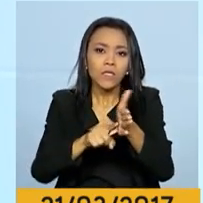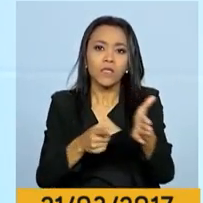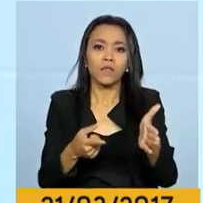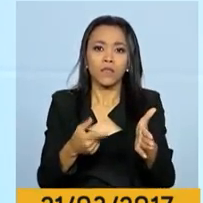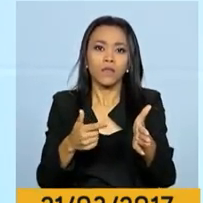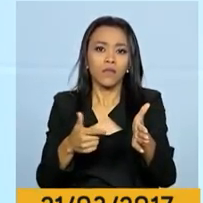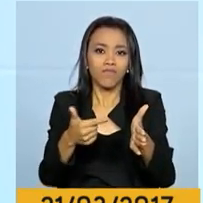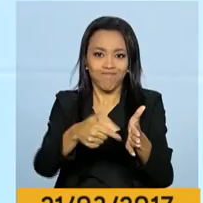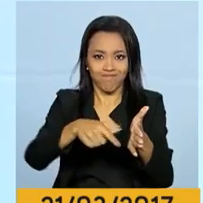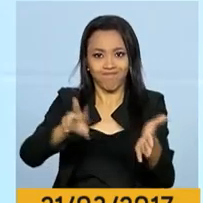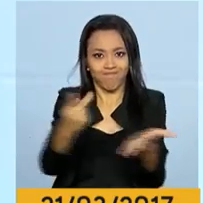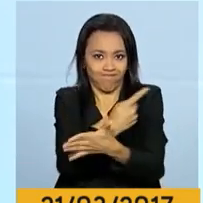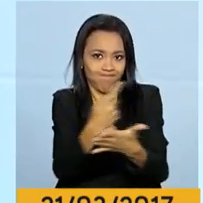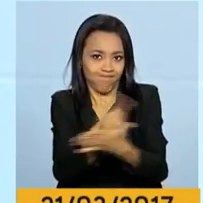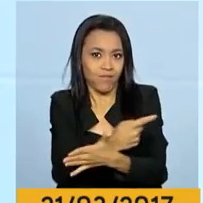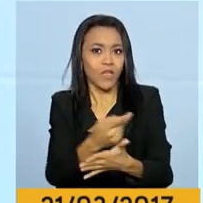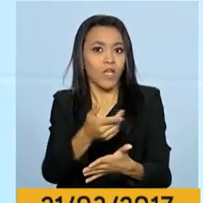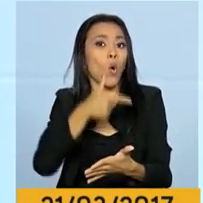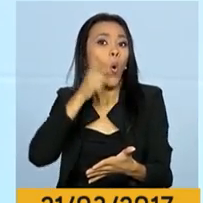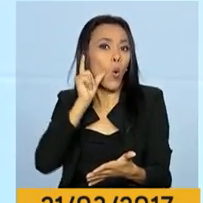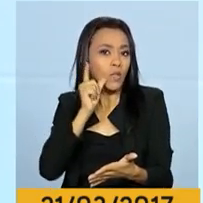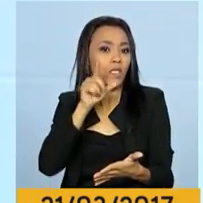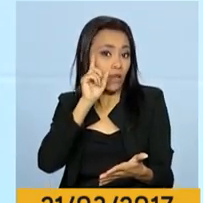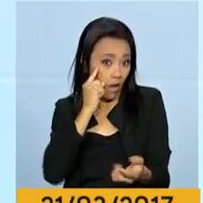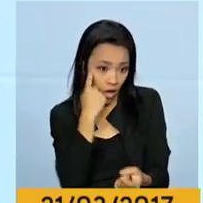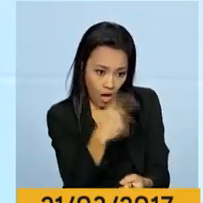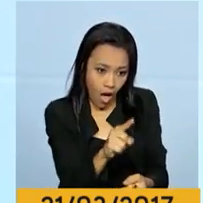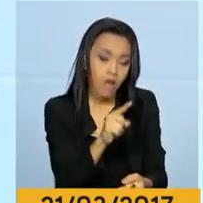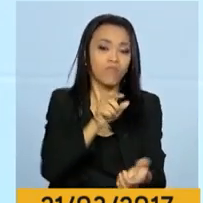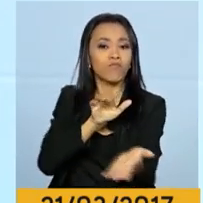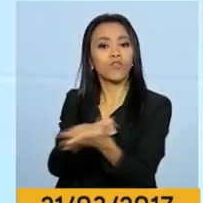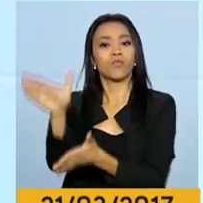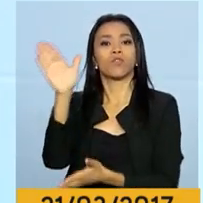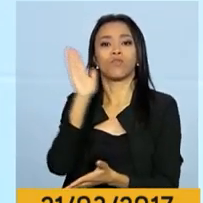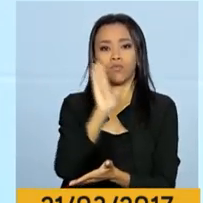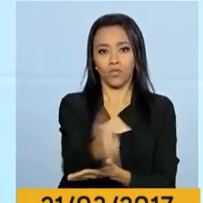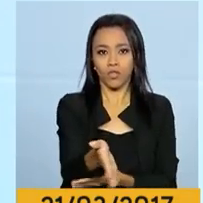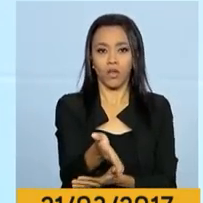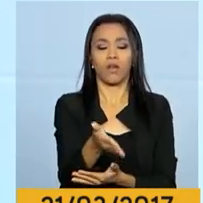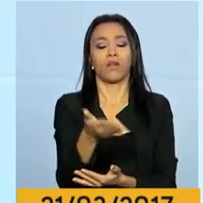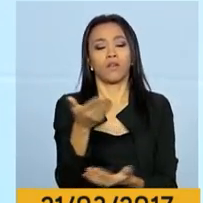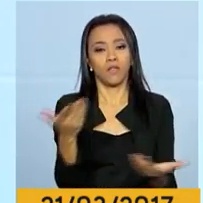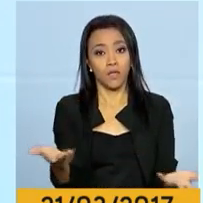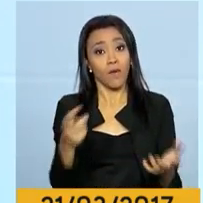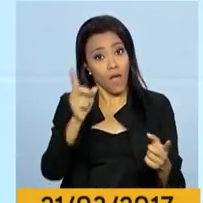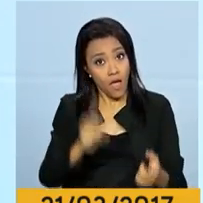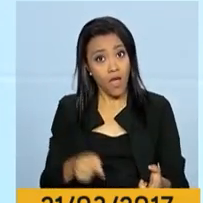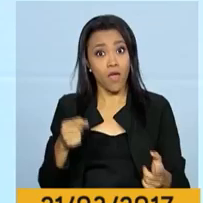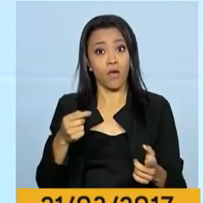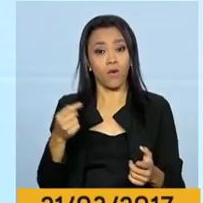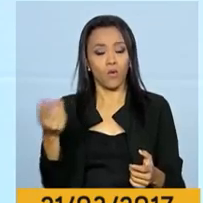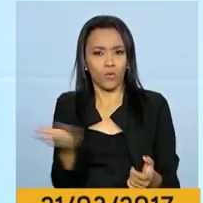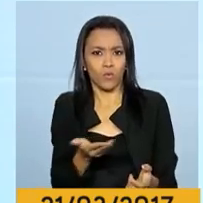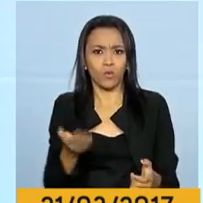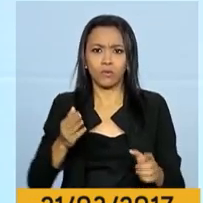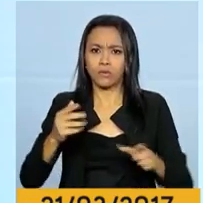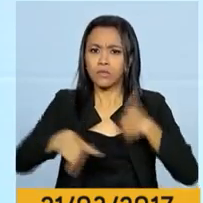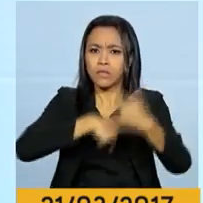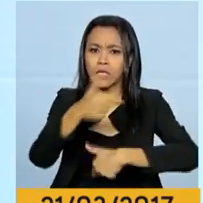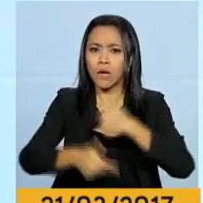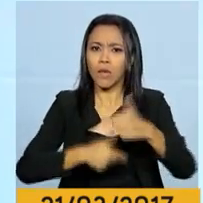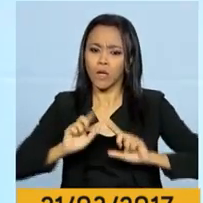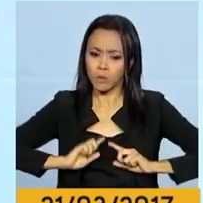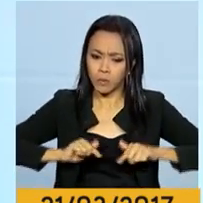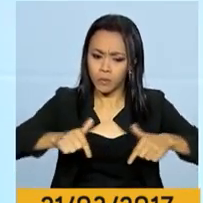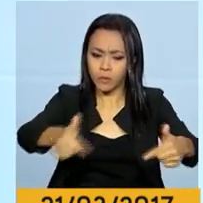ontem já foram demitidos, portanto, numa pronta e eficaz ação do governo federal. Dou mais um dado.